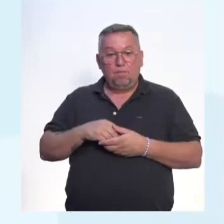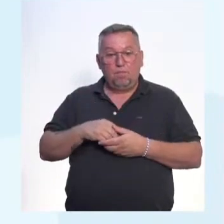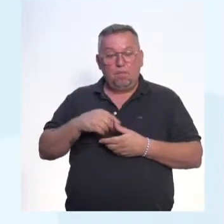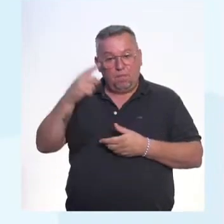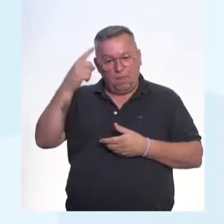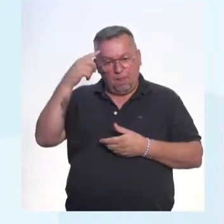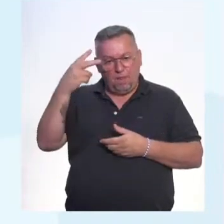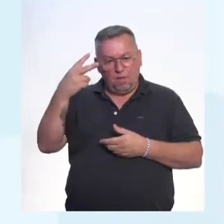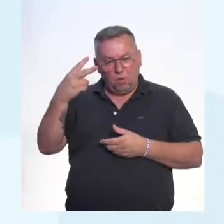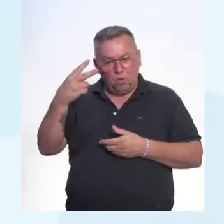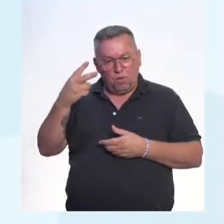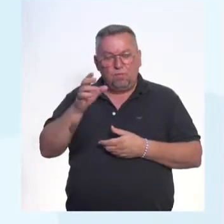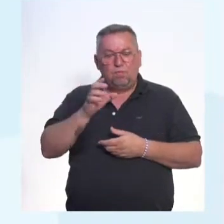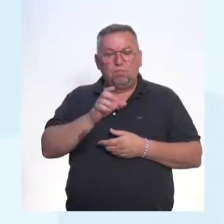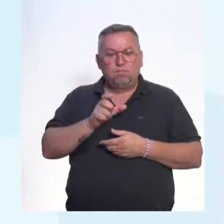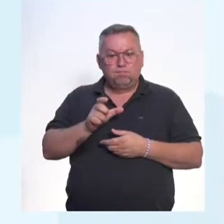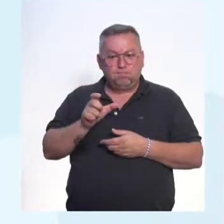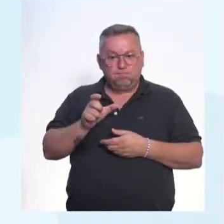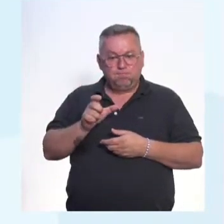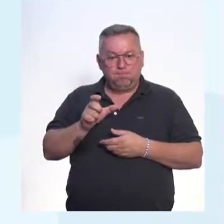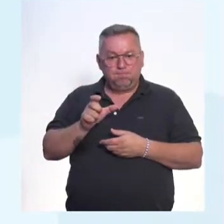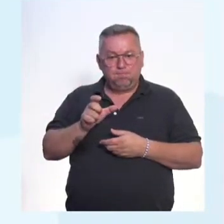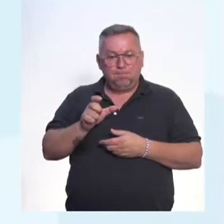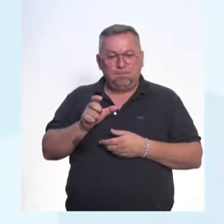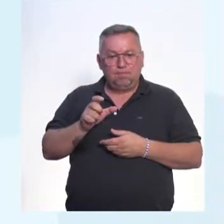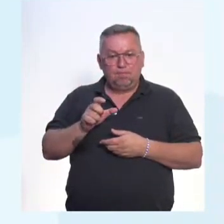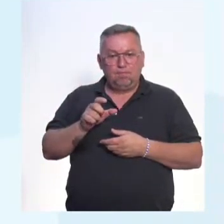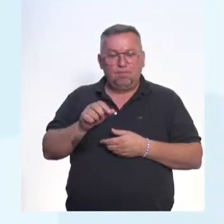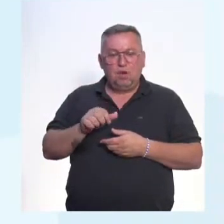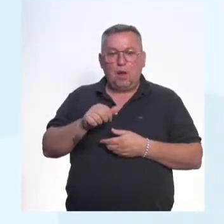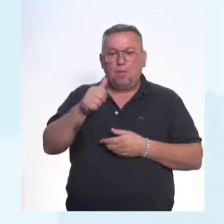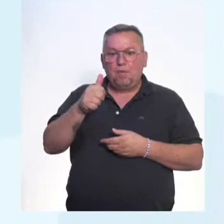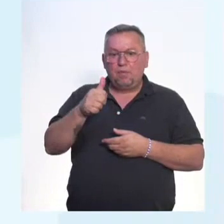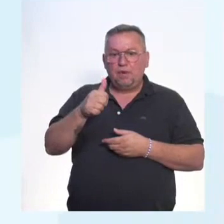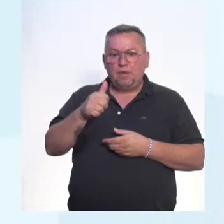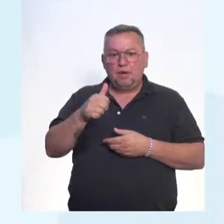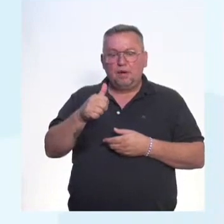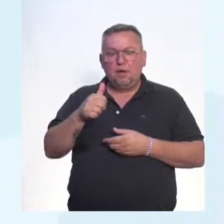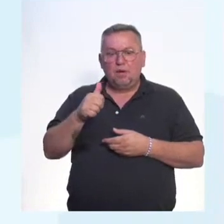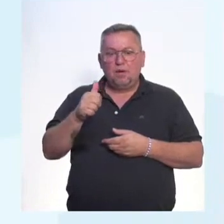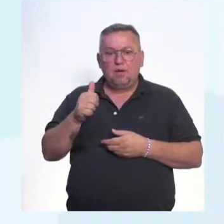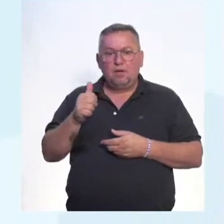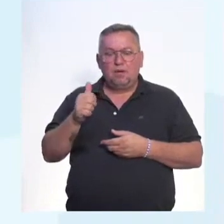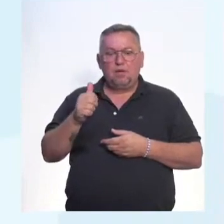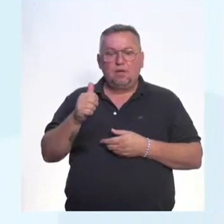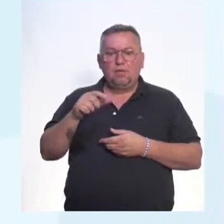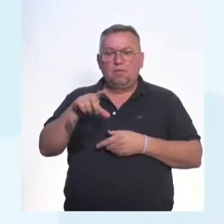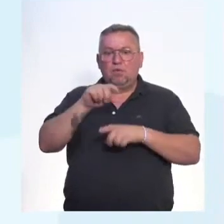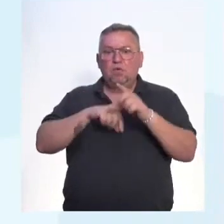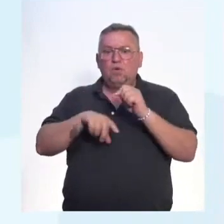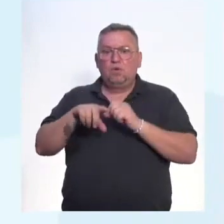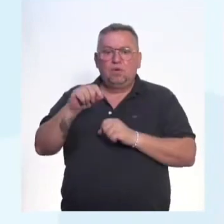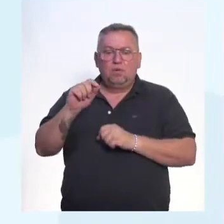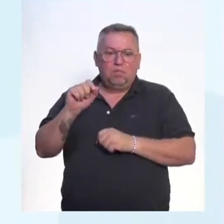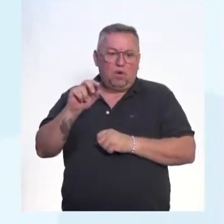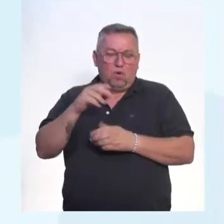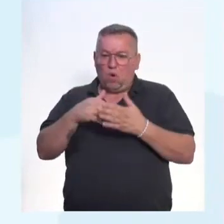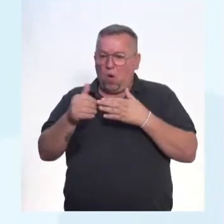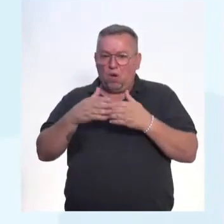em 2 posições. Imagine que na primeira posição, eu vou lá e sorteio. Bom, posso